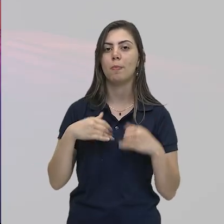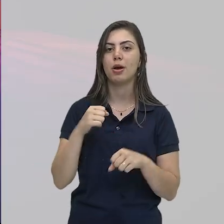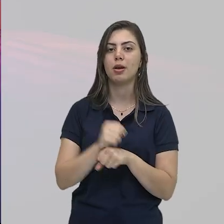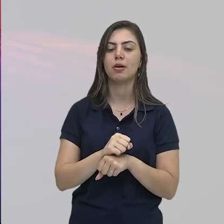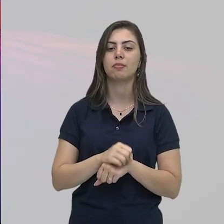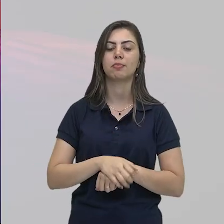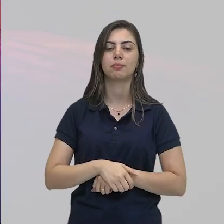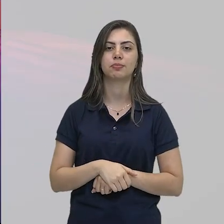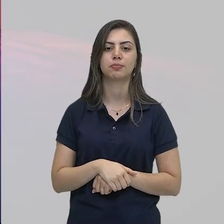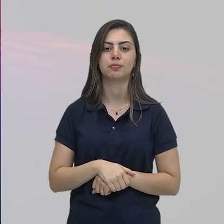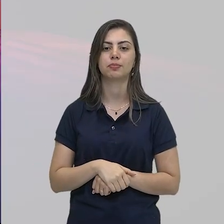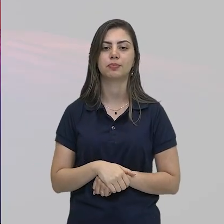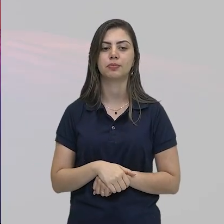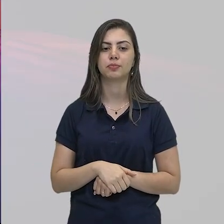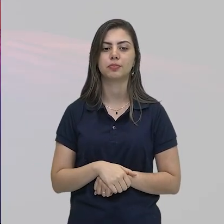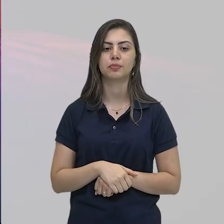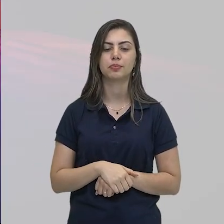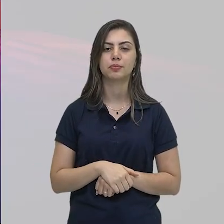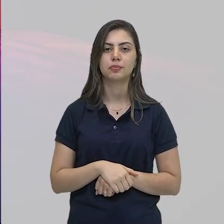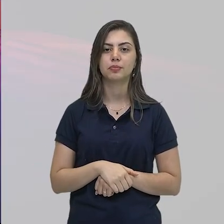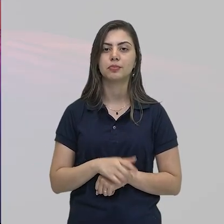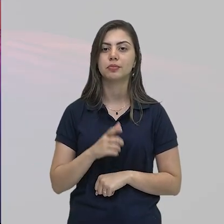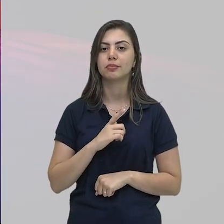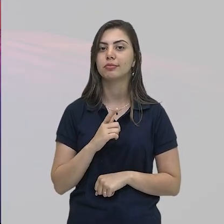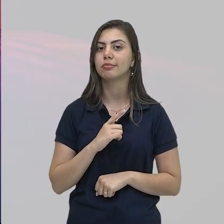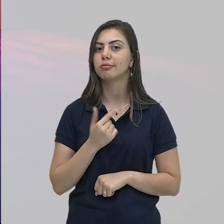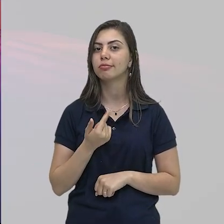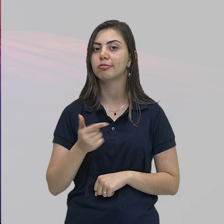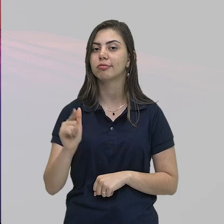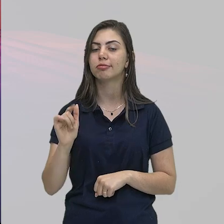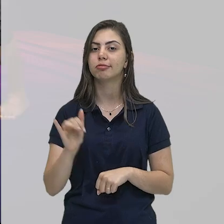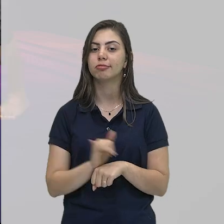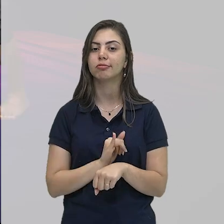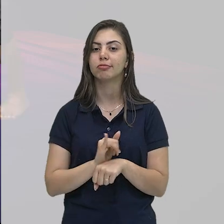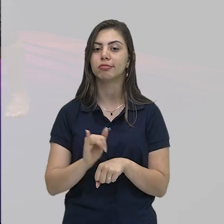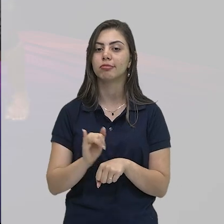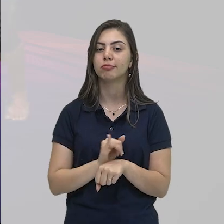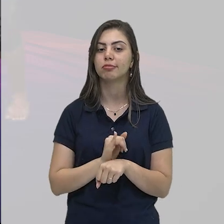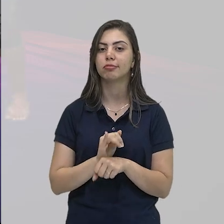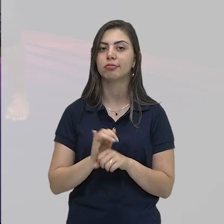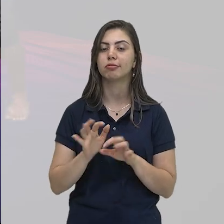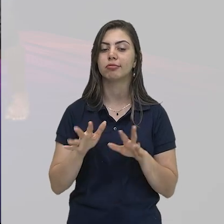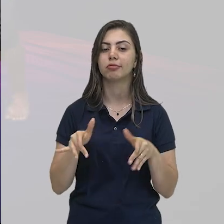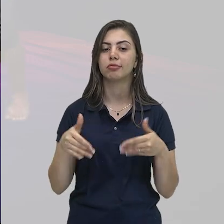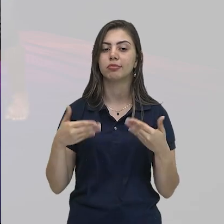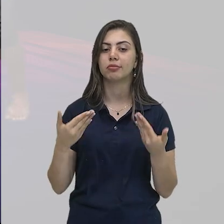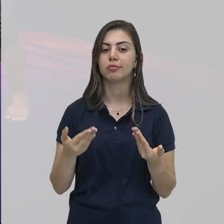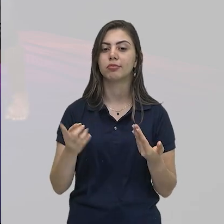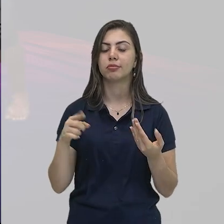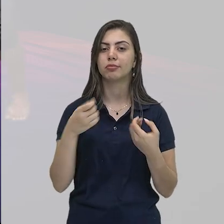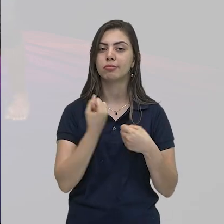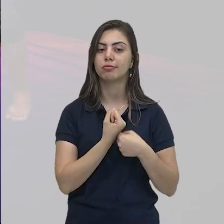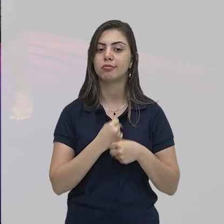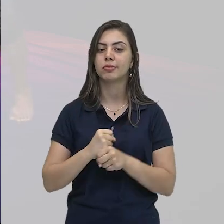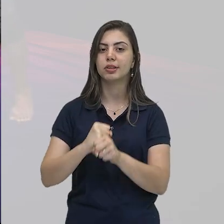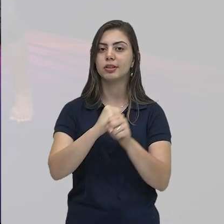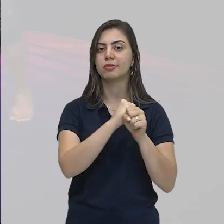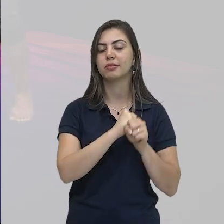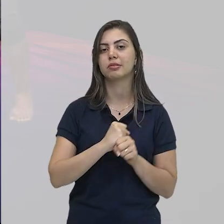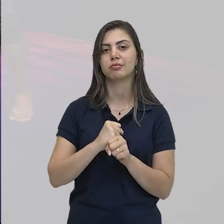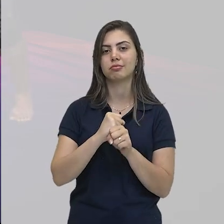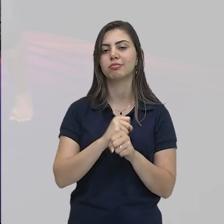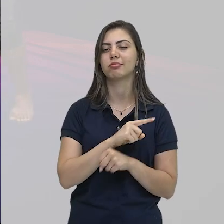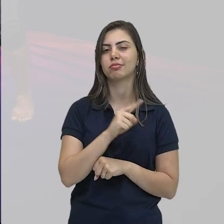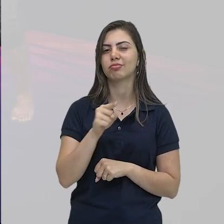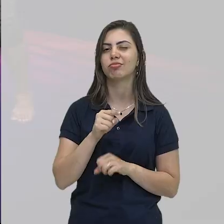tá bom? Mas outras técnicas que existem aí no tarracá são as técnicas de defesa. Defesa a gente já